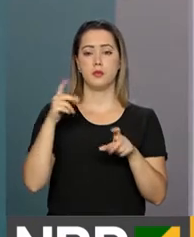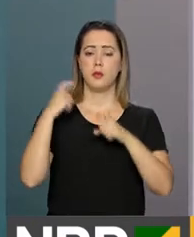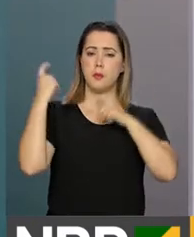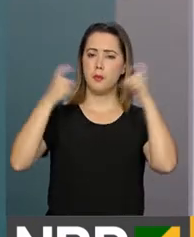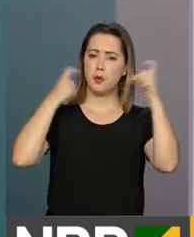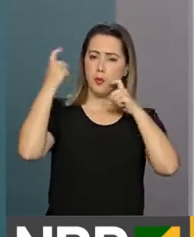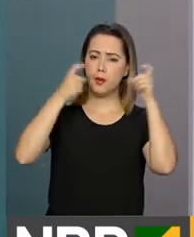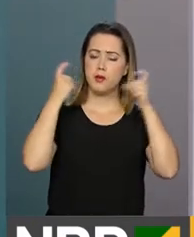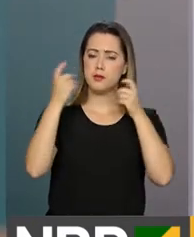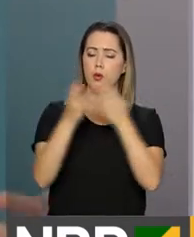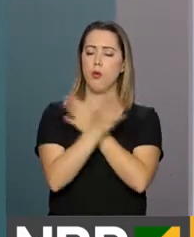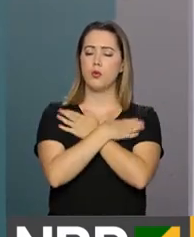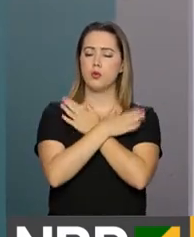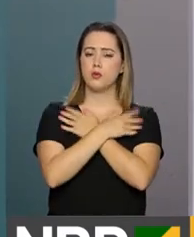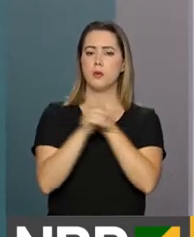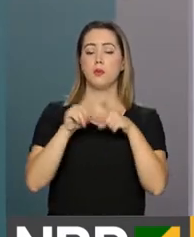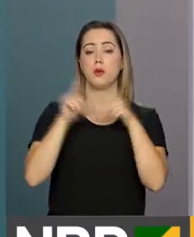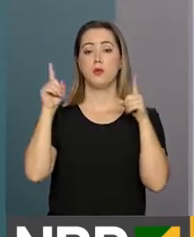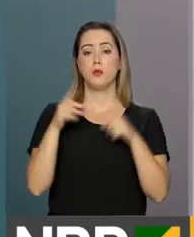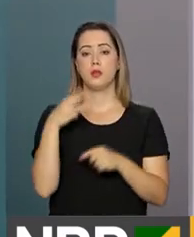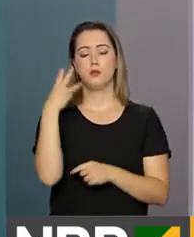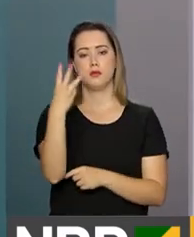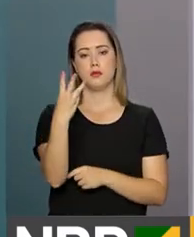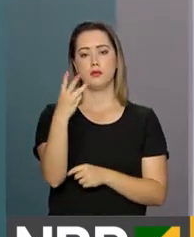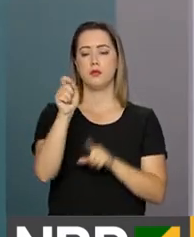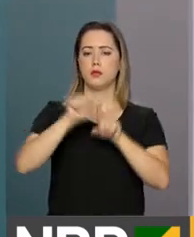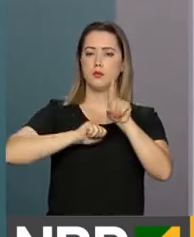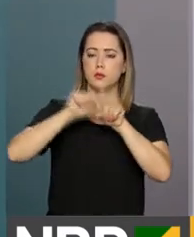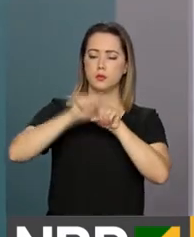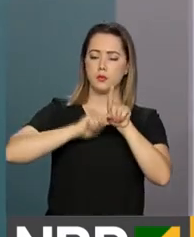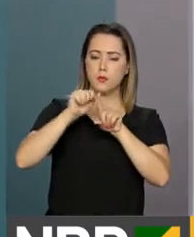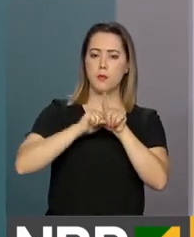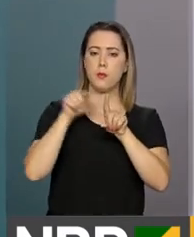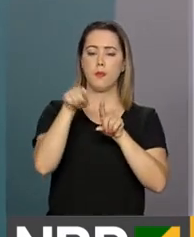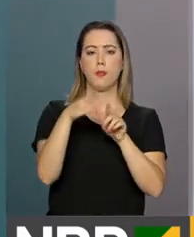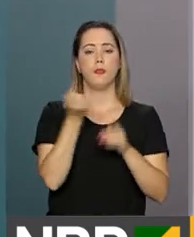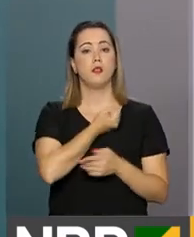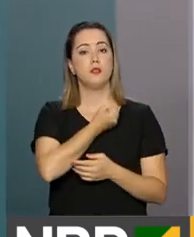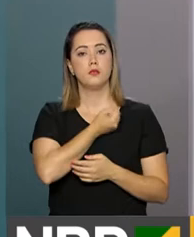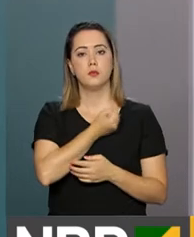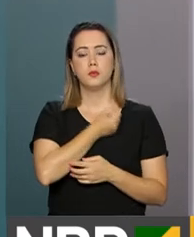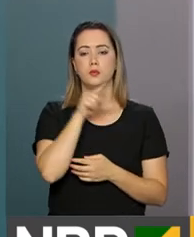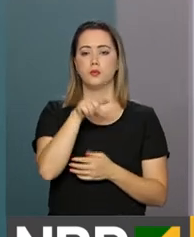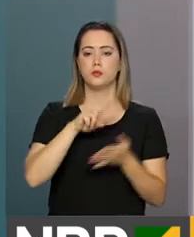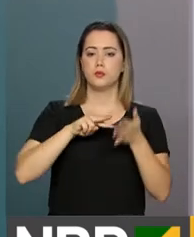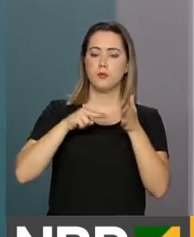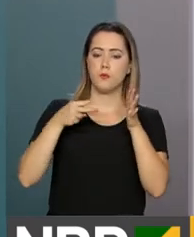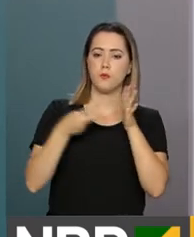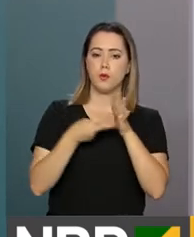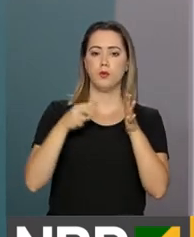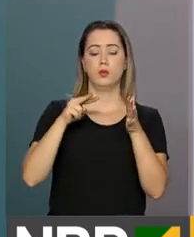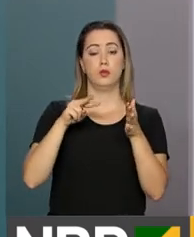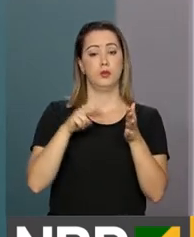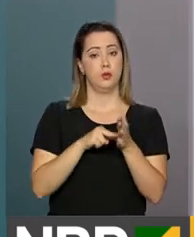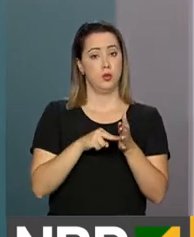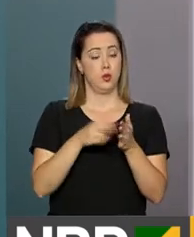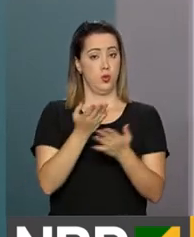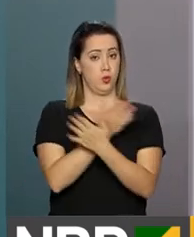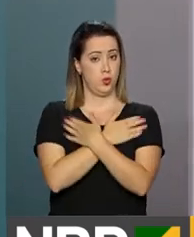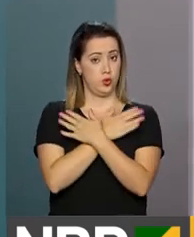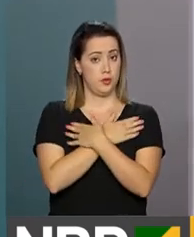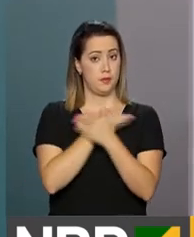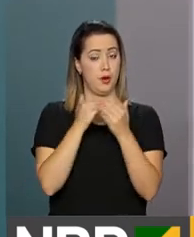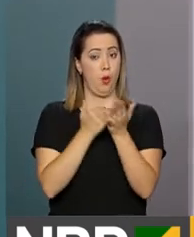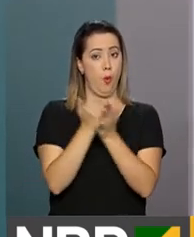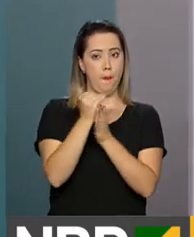desemprego mas convenhamos nos últimos meses os dados referentes ao desemprego pela primeira vez